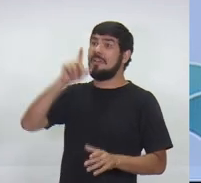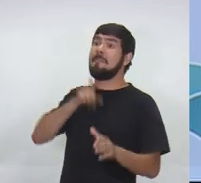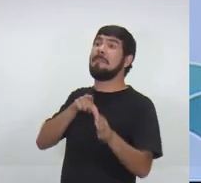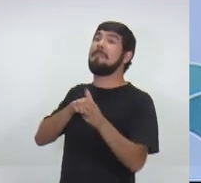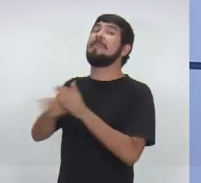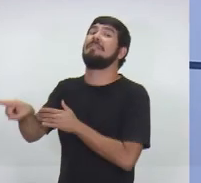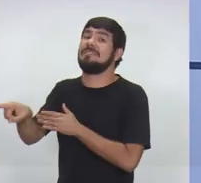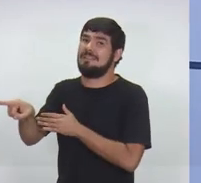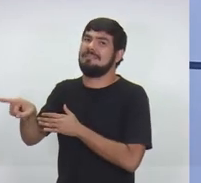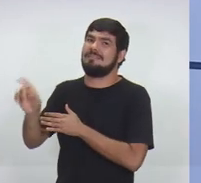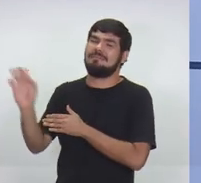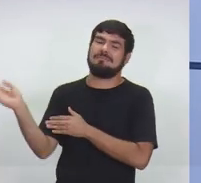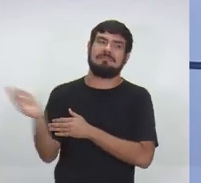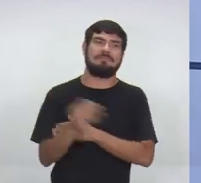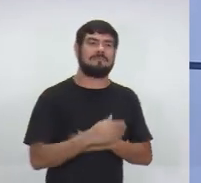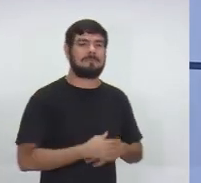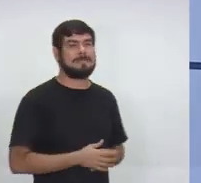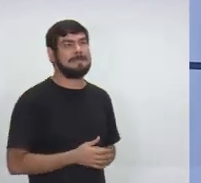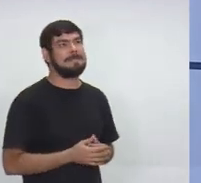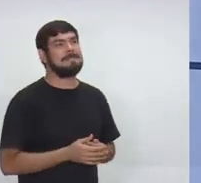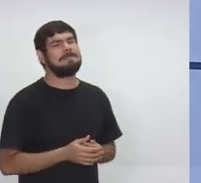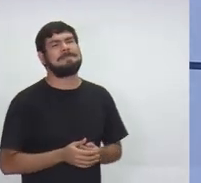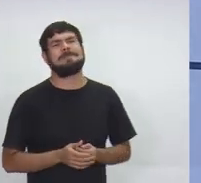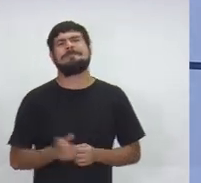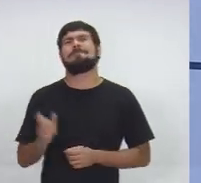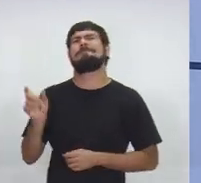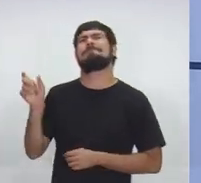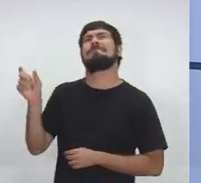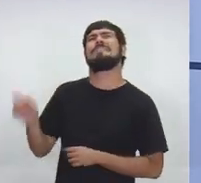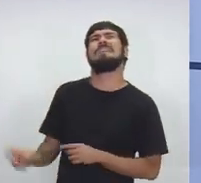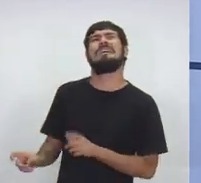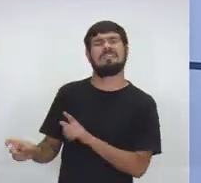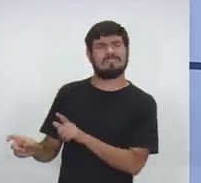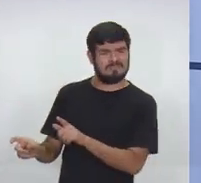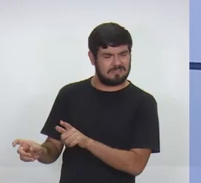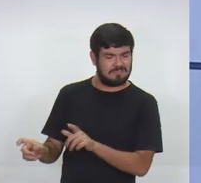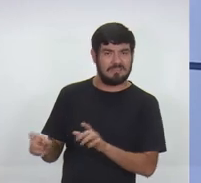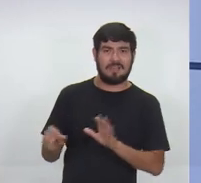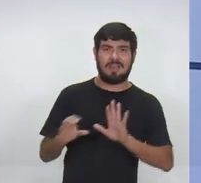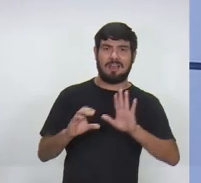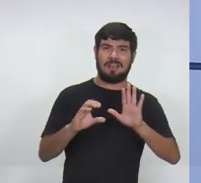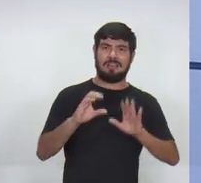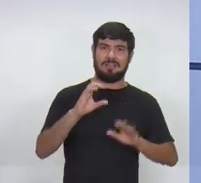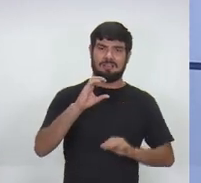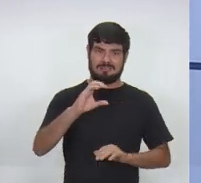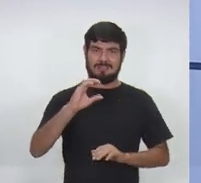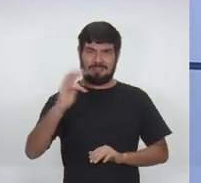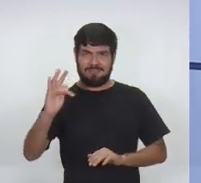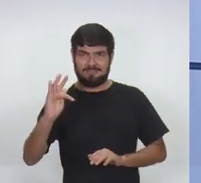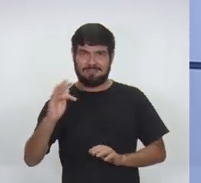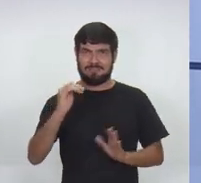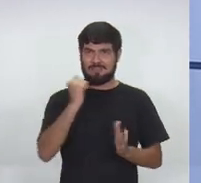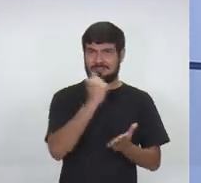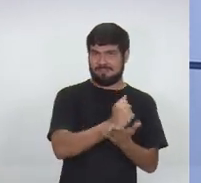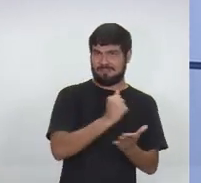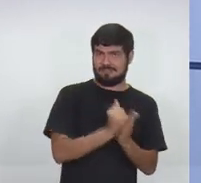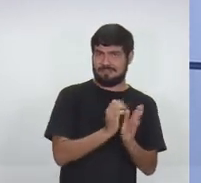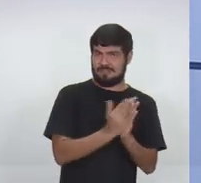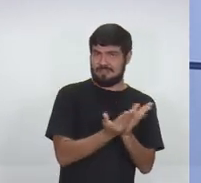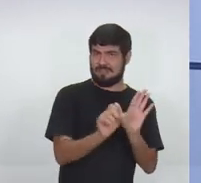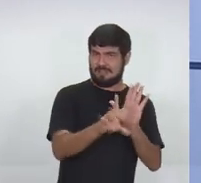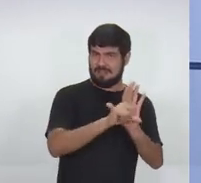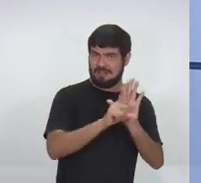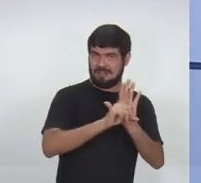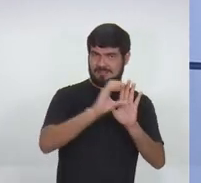pergunta candidato a constituição determina que cada estado invista 12% do seu percentual